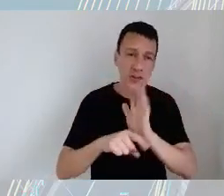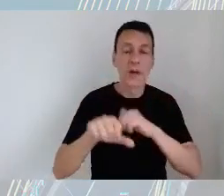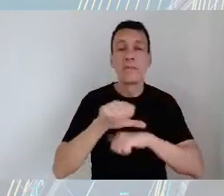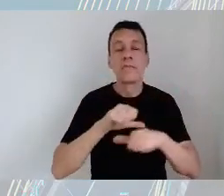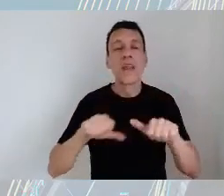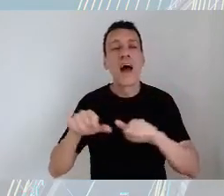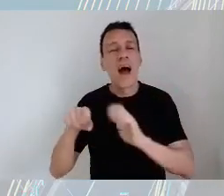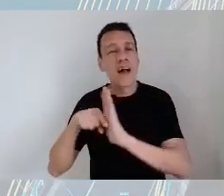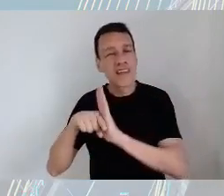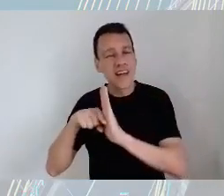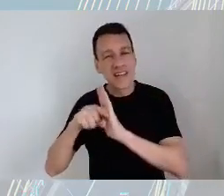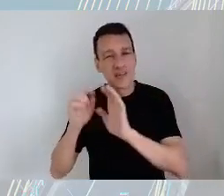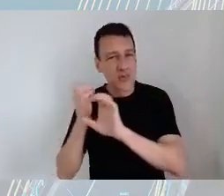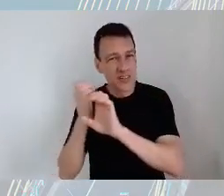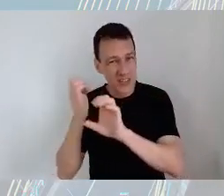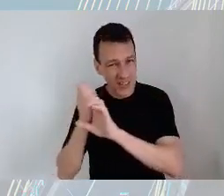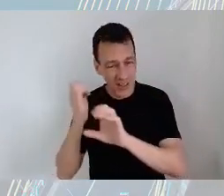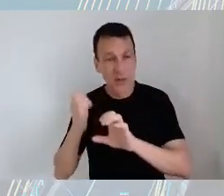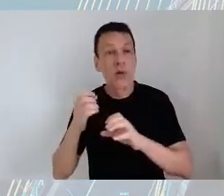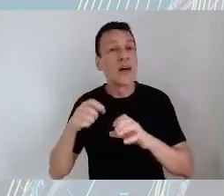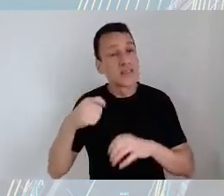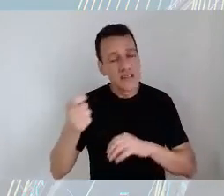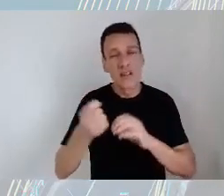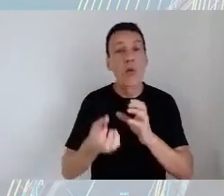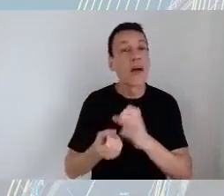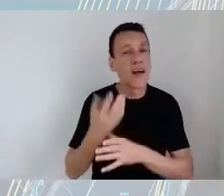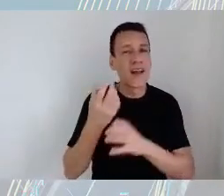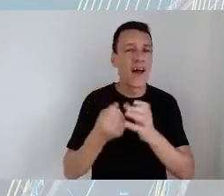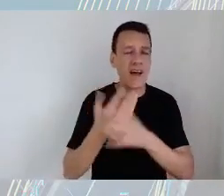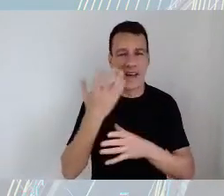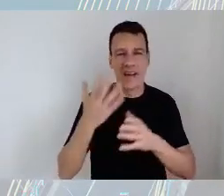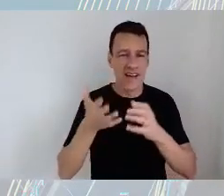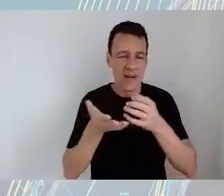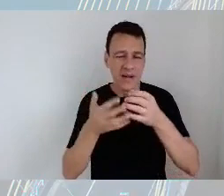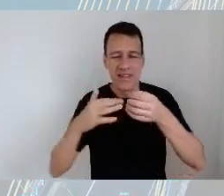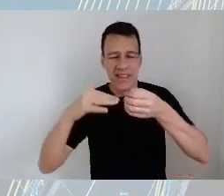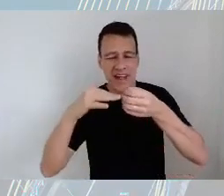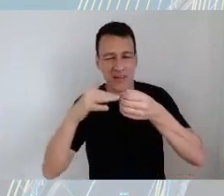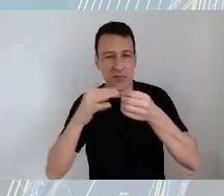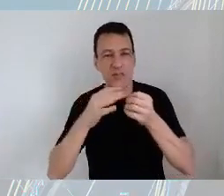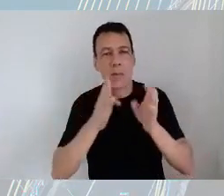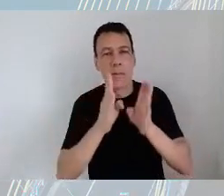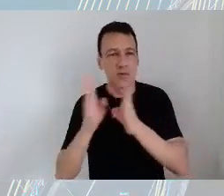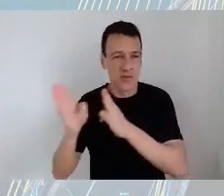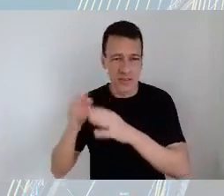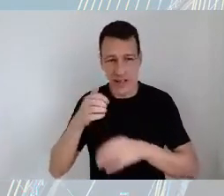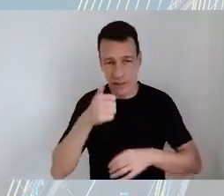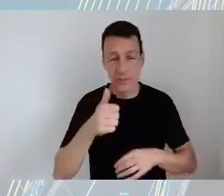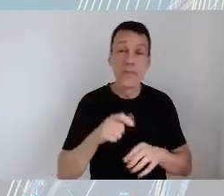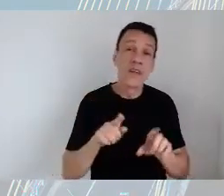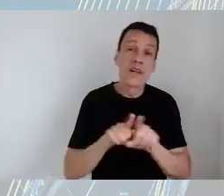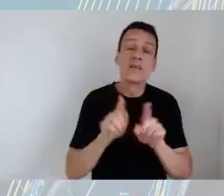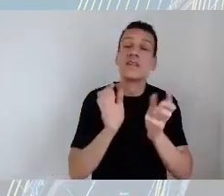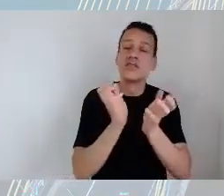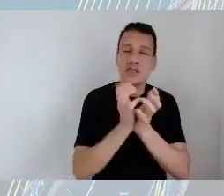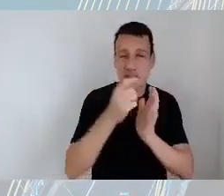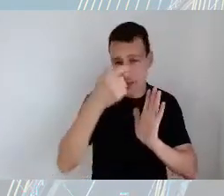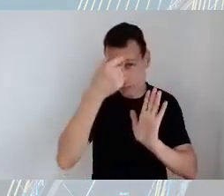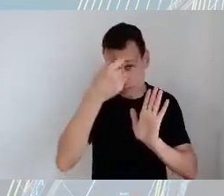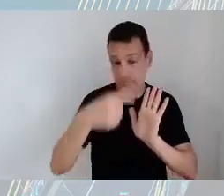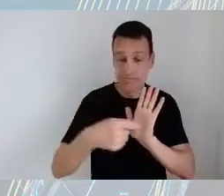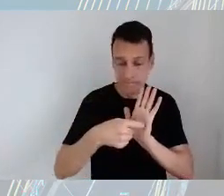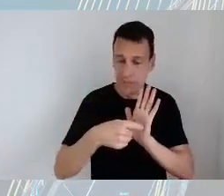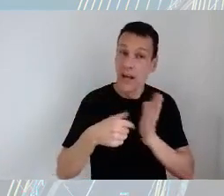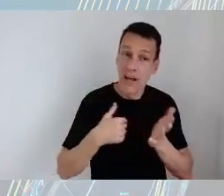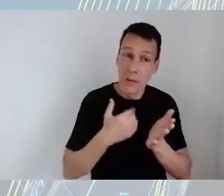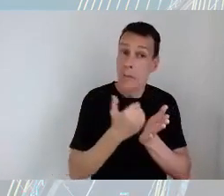focado em criar bases de dados, né, padronizadas. E o time de inteligência artificial, que é o que eu quero falar aqui um pouquinho mais para vocês